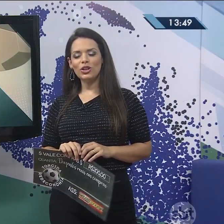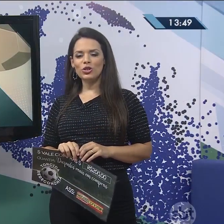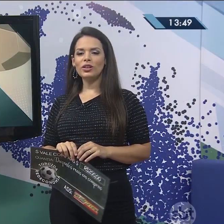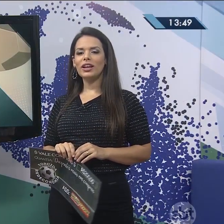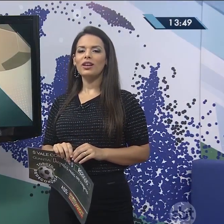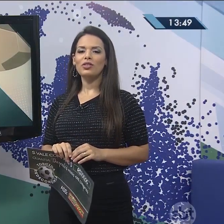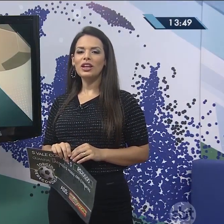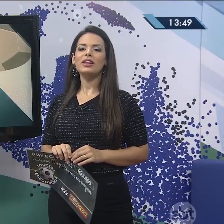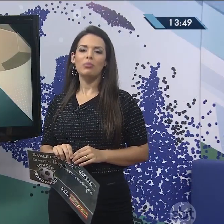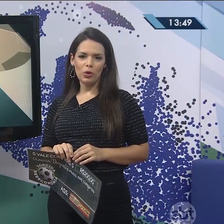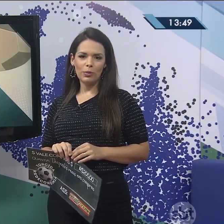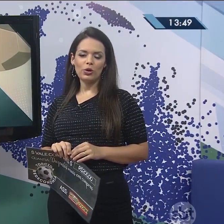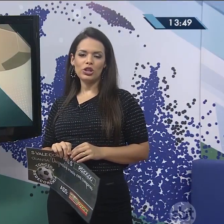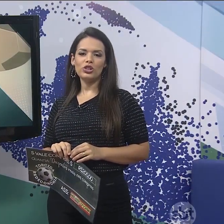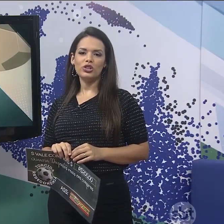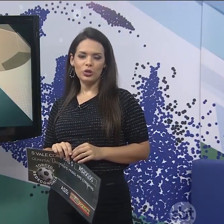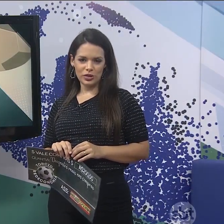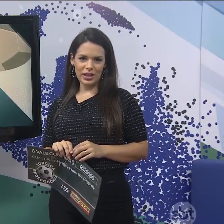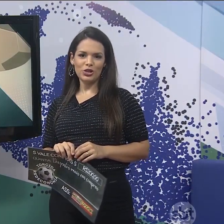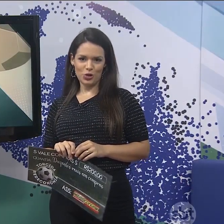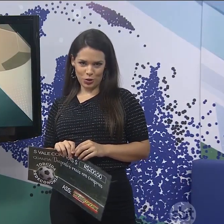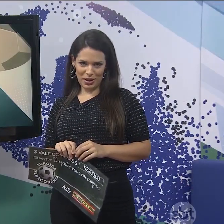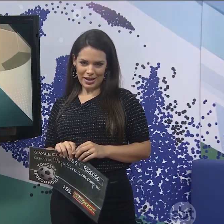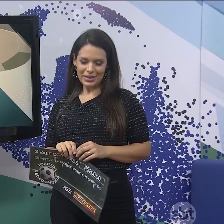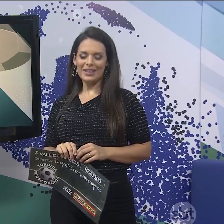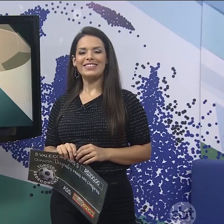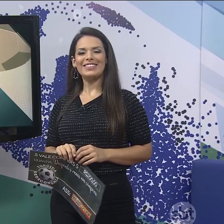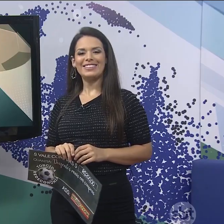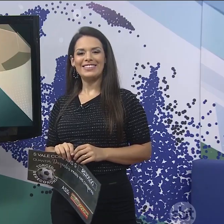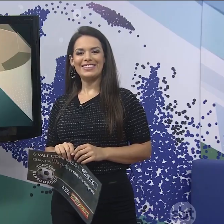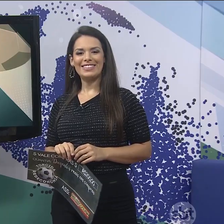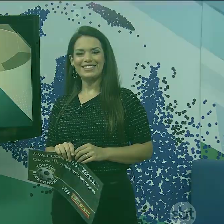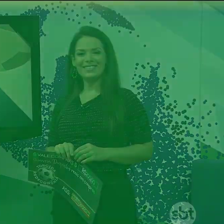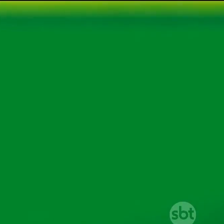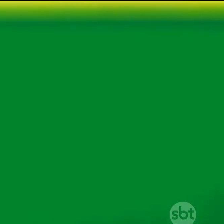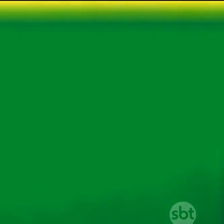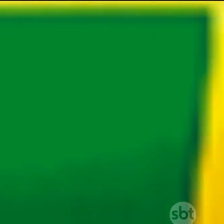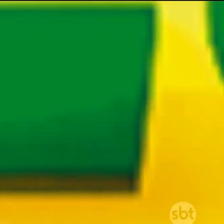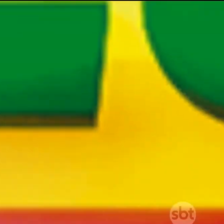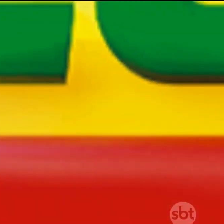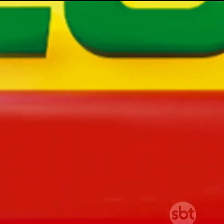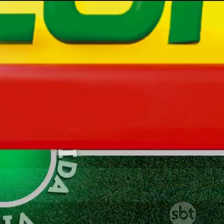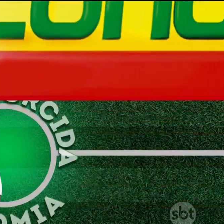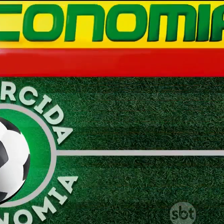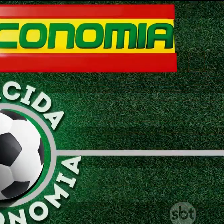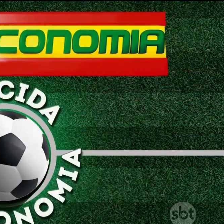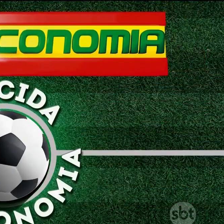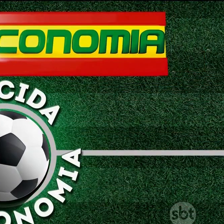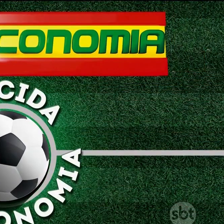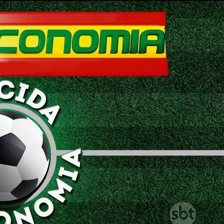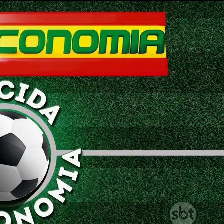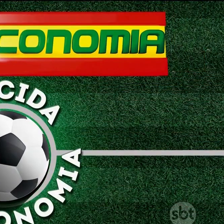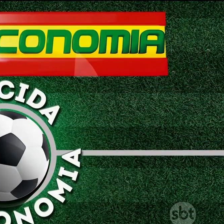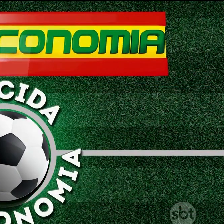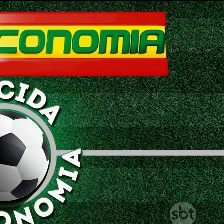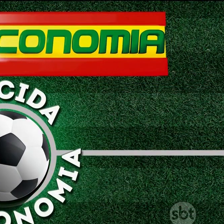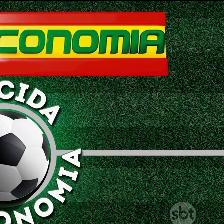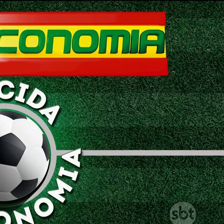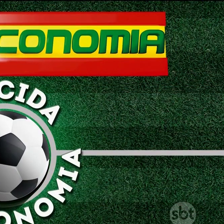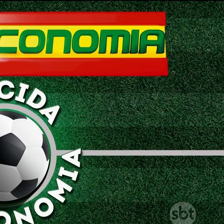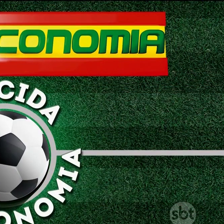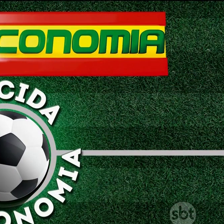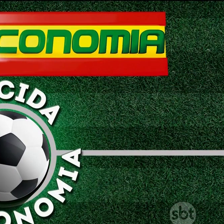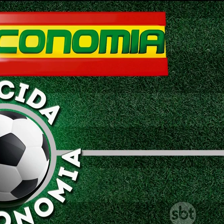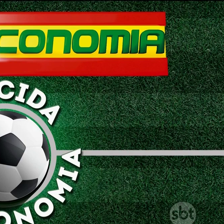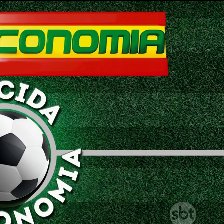Faz o seguinte, solta aquela vinheta boa, porque hoje é dia de torcida Rede Economia, cadê? SBT Esporte Rio,